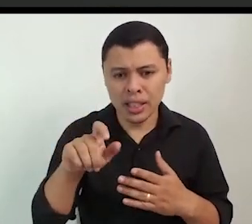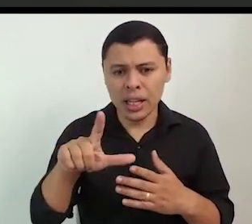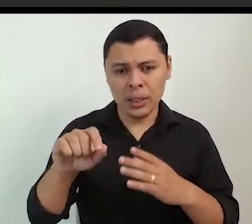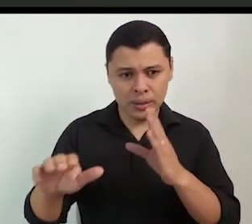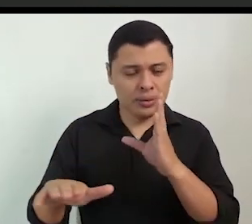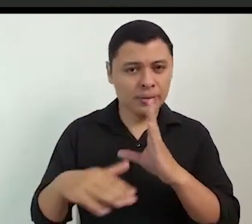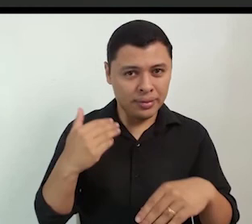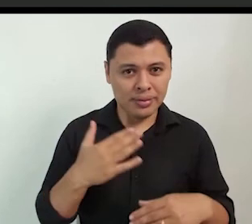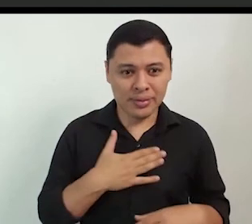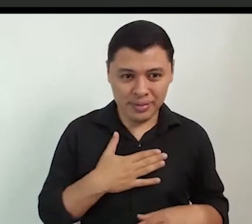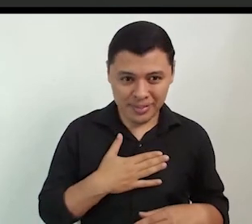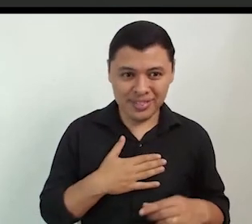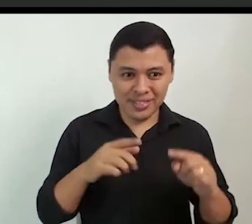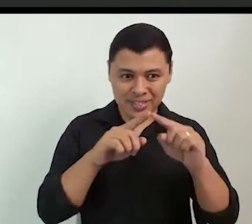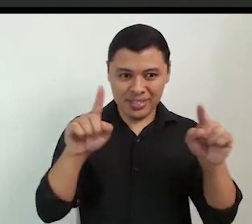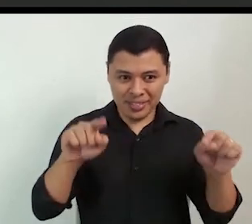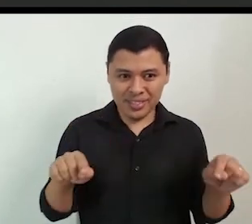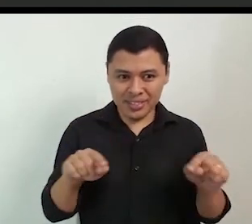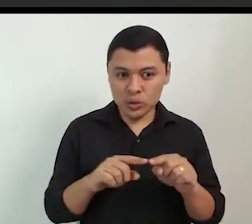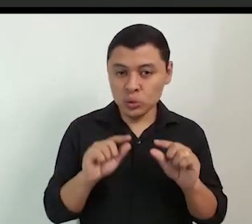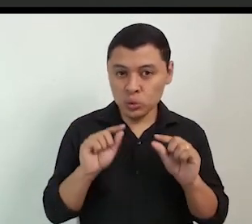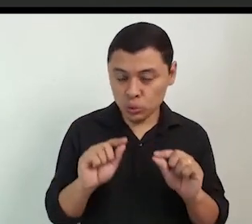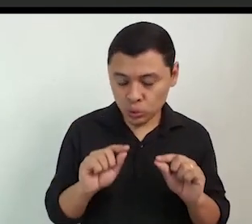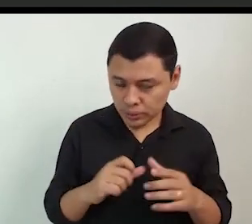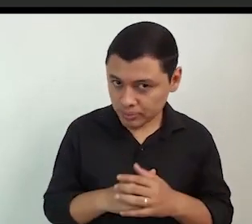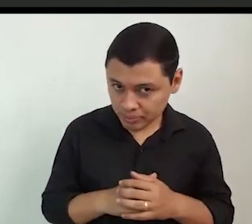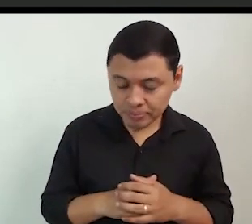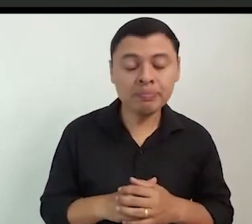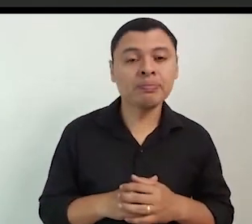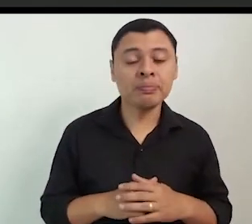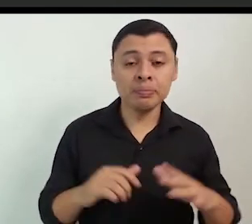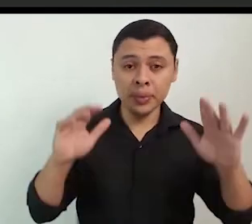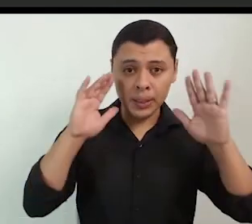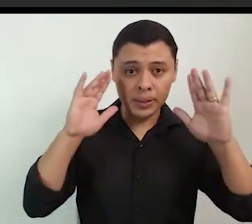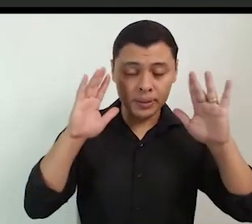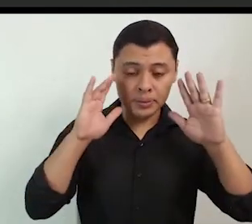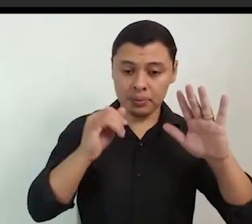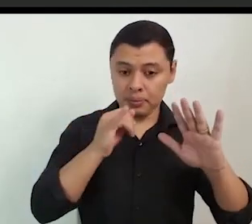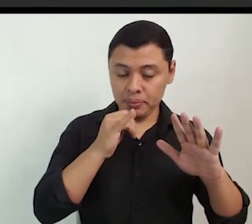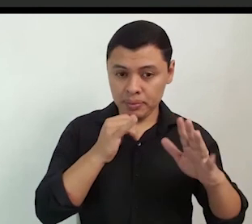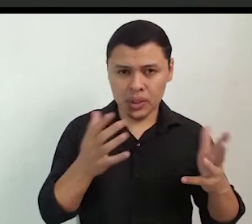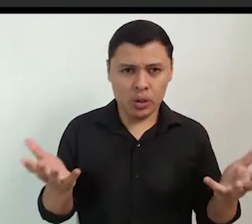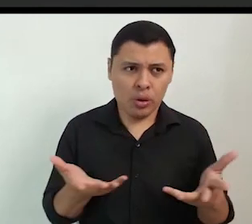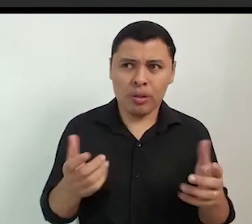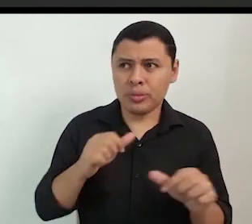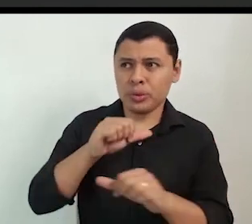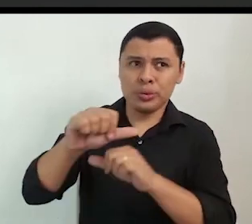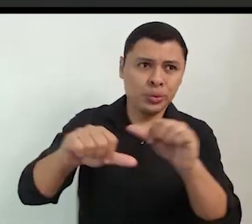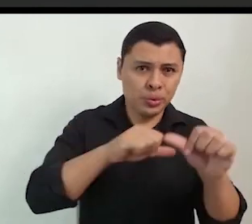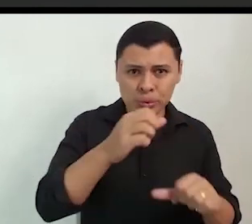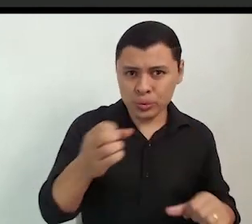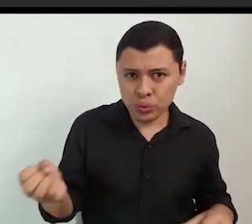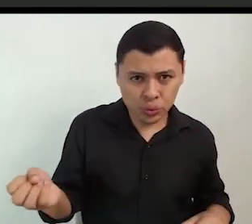E pensando que, né, normal, a gente tem um perfil de pessoas